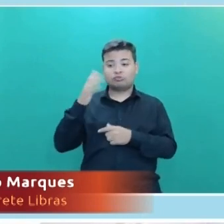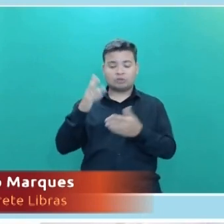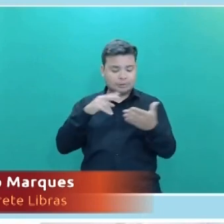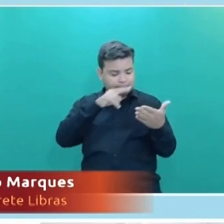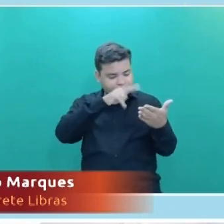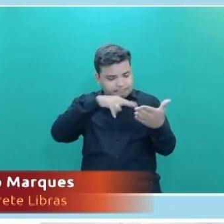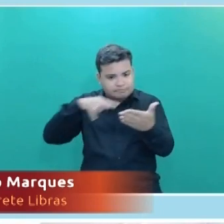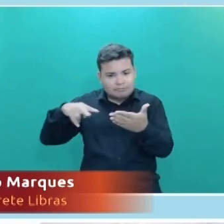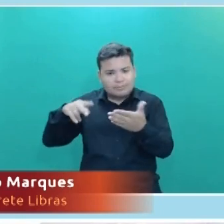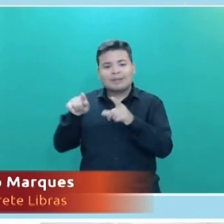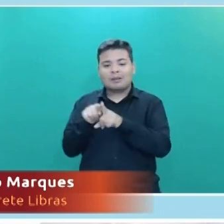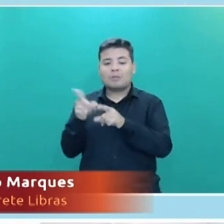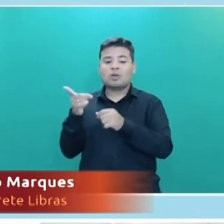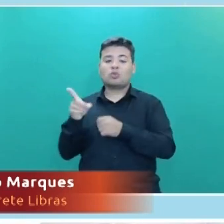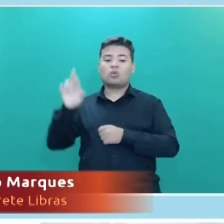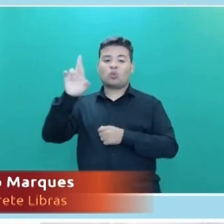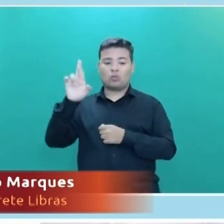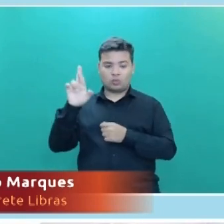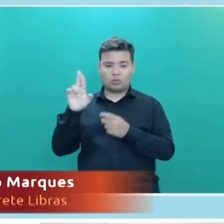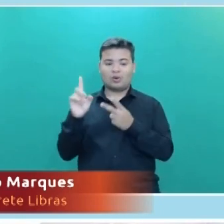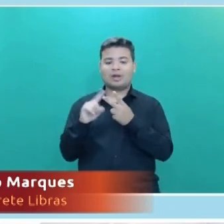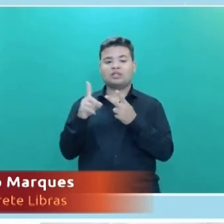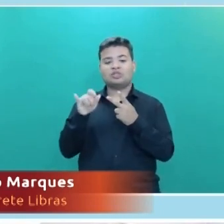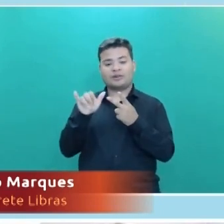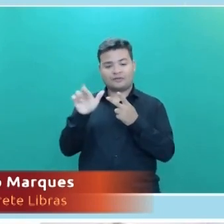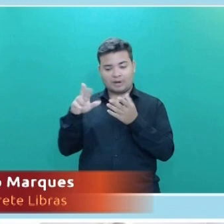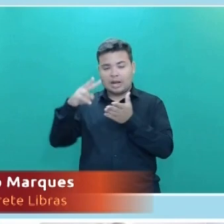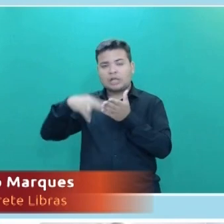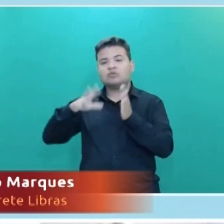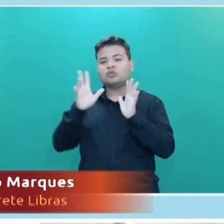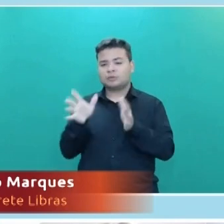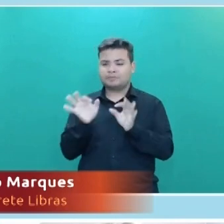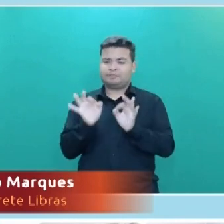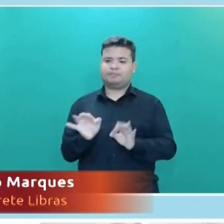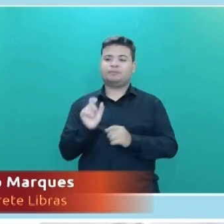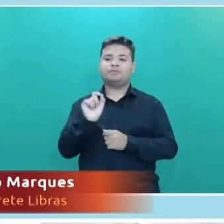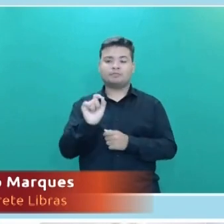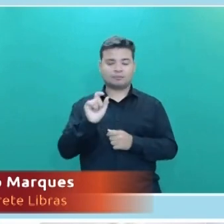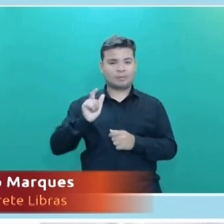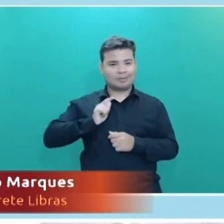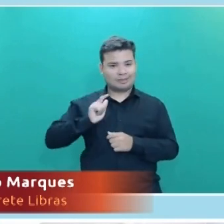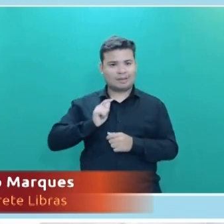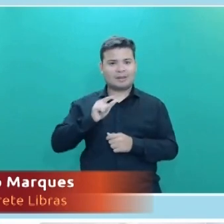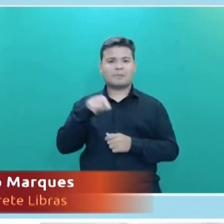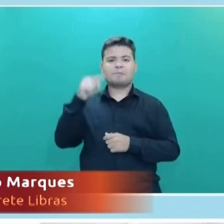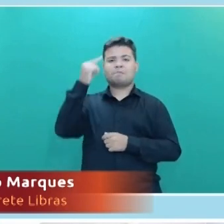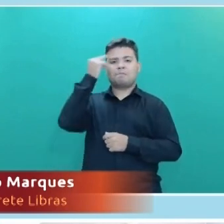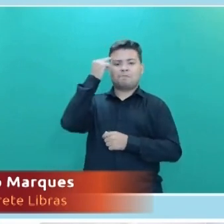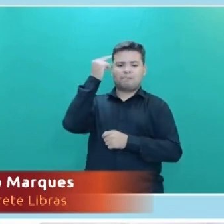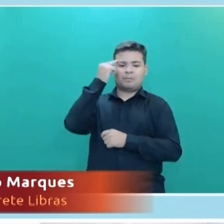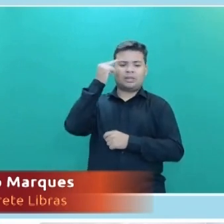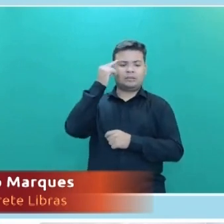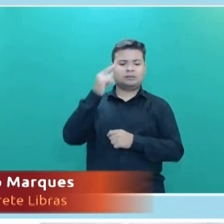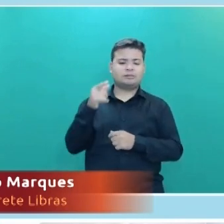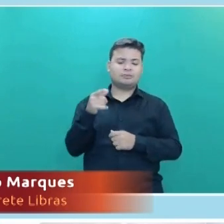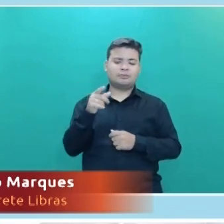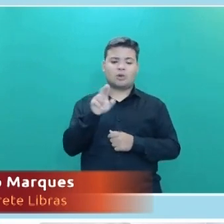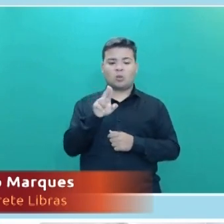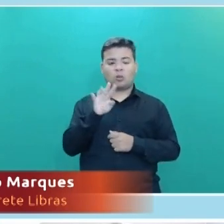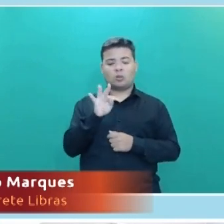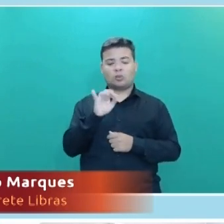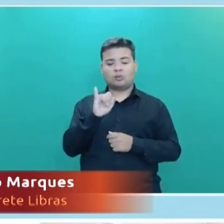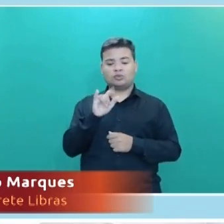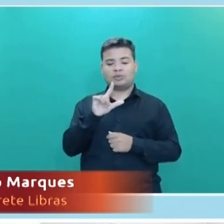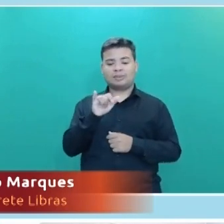doutor Xavier também leu, em relação ao entendimento muito utilitarista, né? Traduzindo